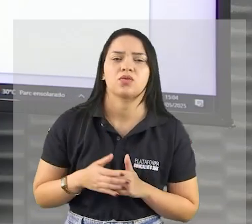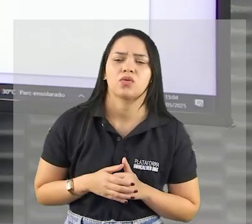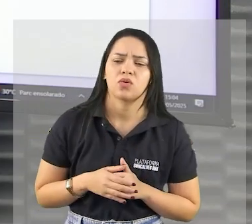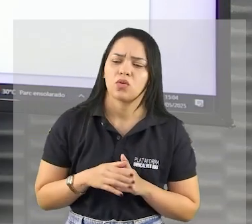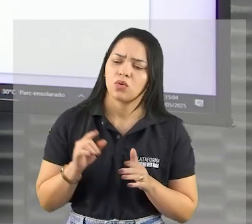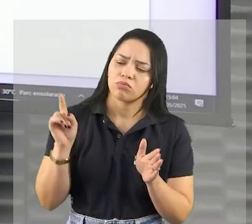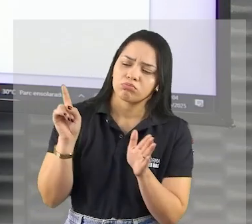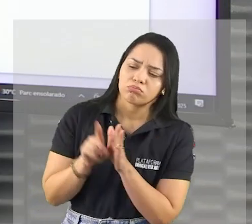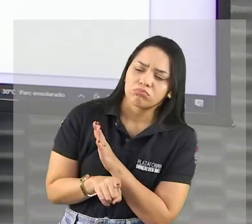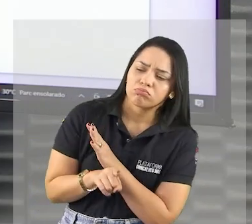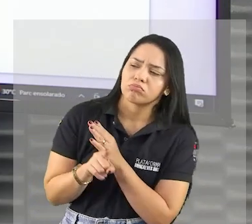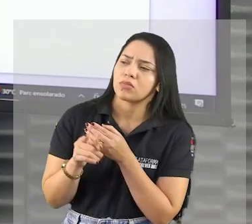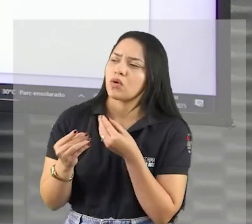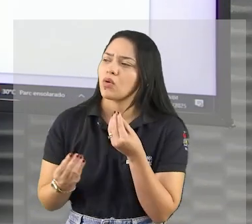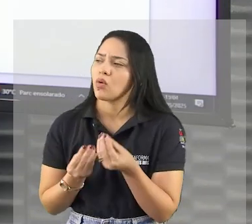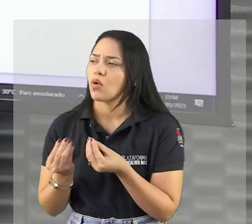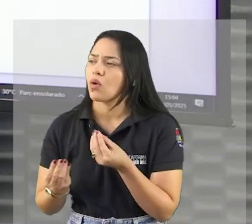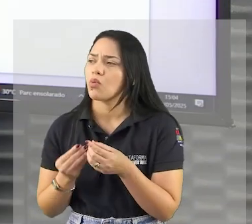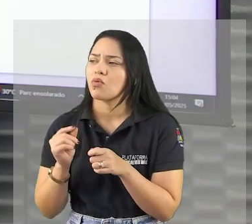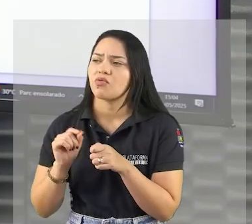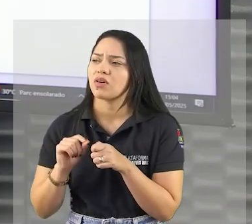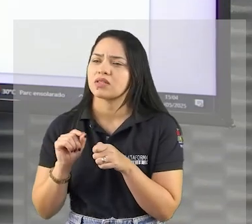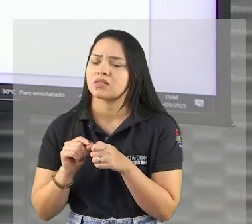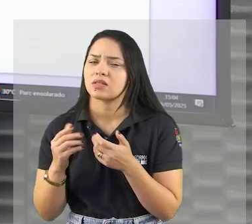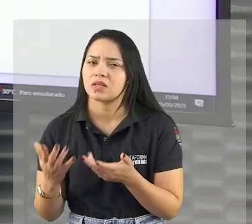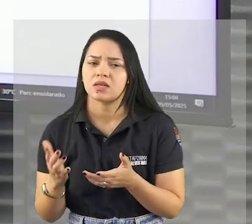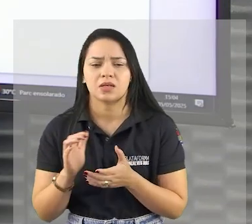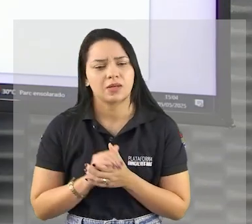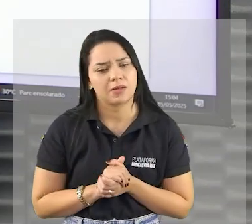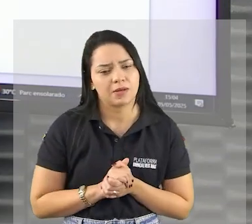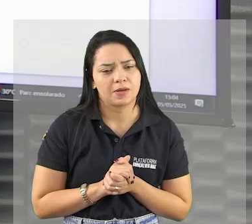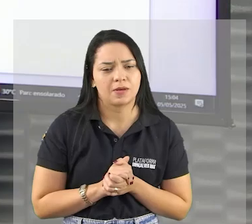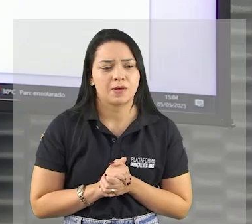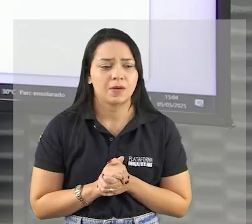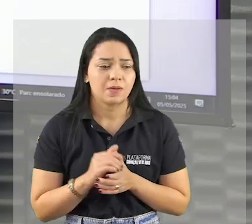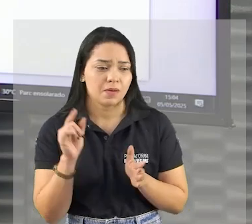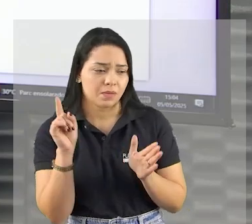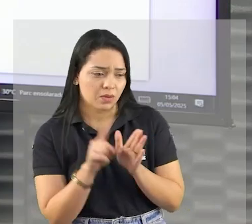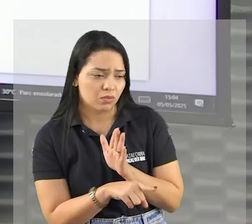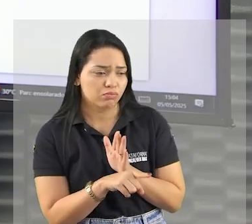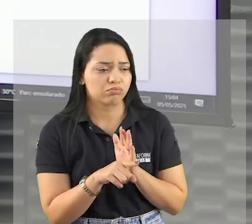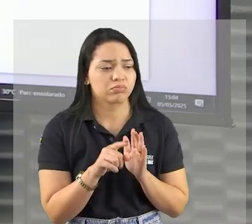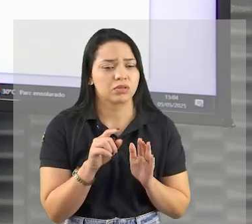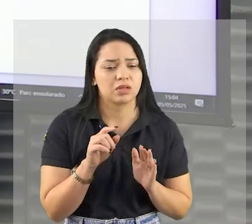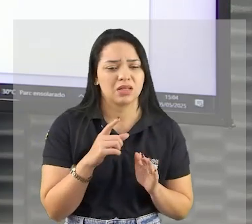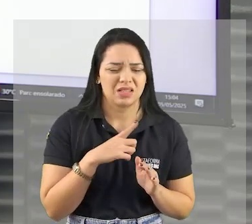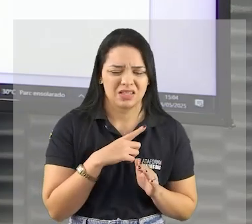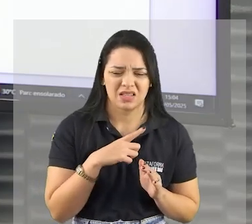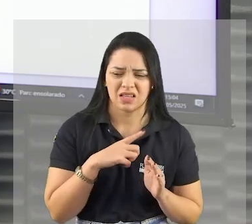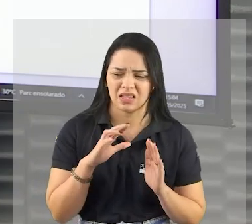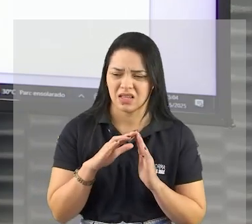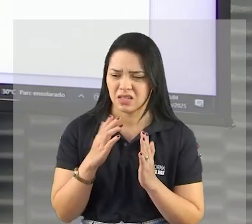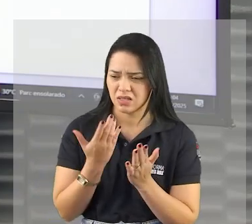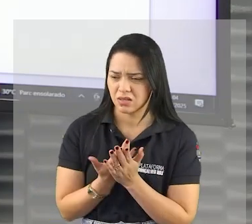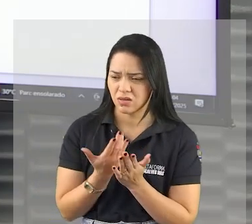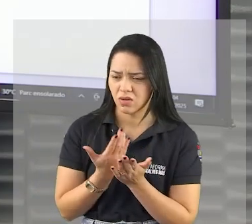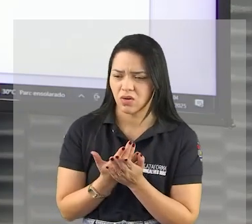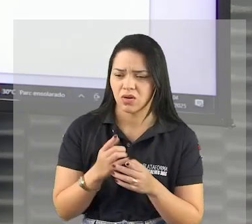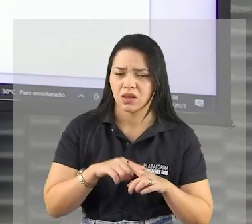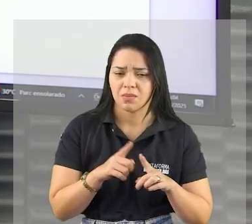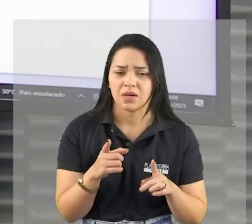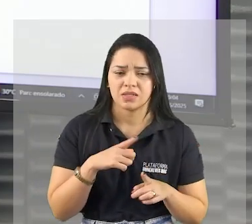diagnóstico. Então, como é que você vai fazer esse diagnóstico? Você pode fazer um simulado, que pode ser, às vezes, tem simulado na escola, mas também